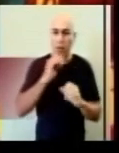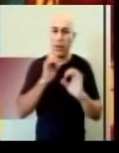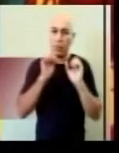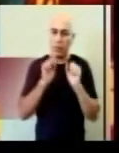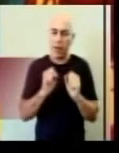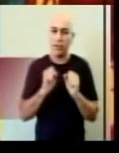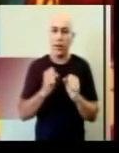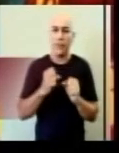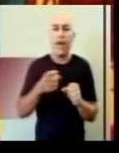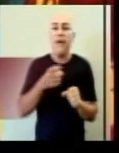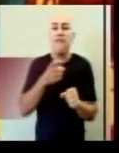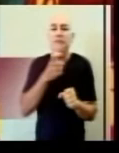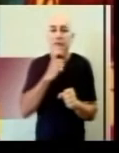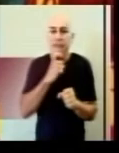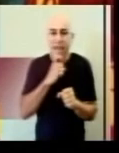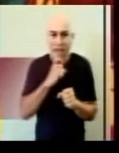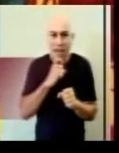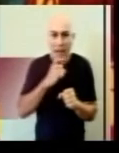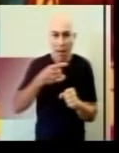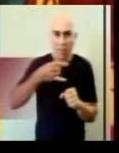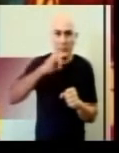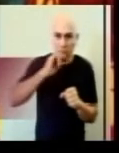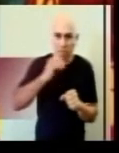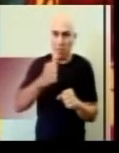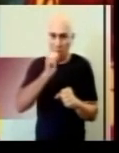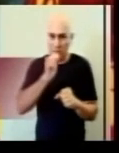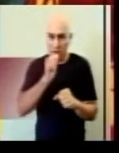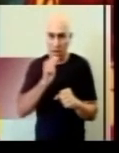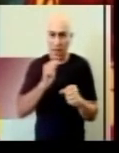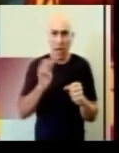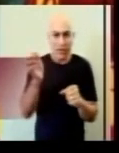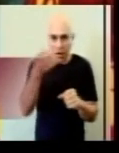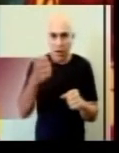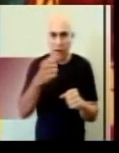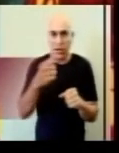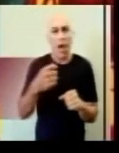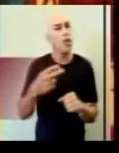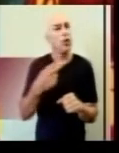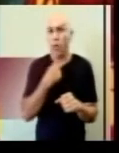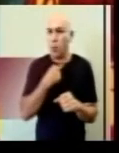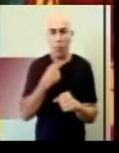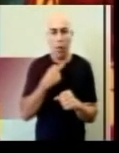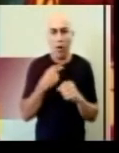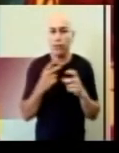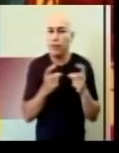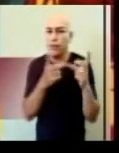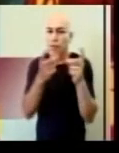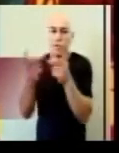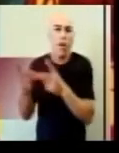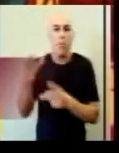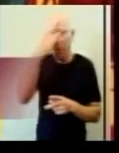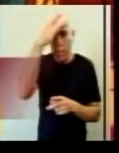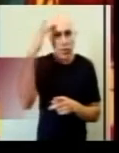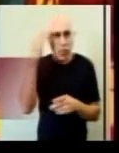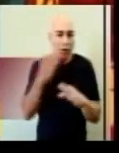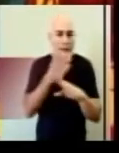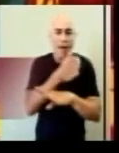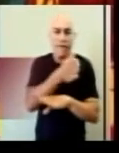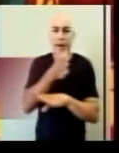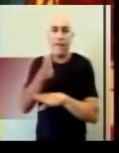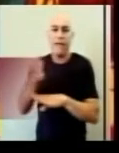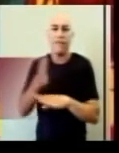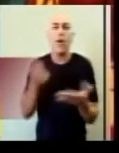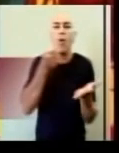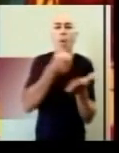alcoólicas refrigeradas, que são aquelas disponíveis, prontas para o consumo, que as pessoas, é o motivo pelo qual as pessoas